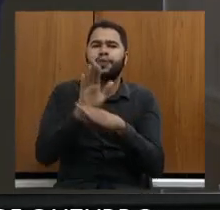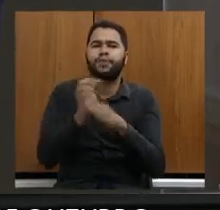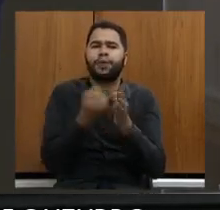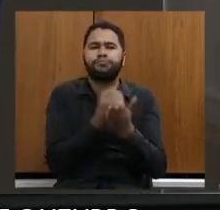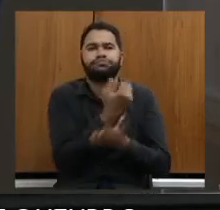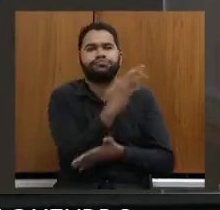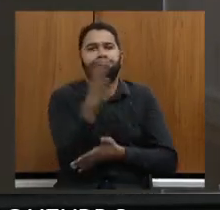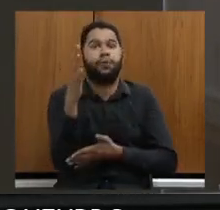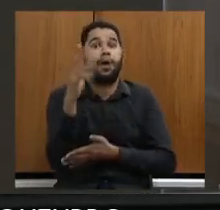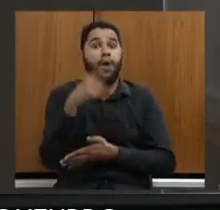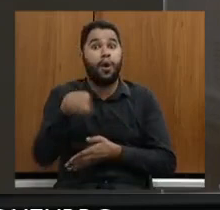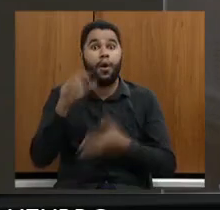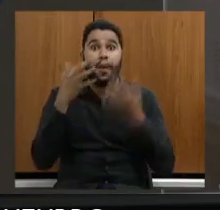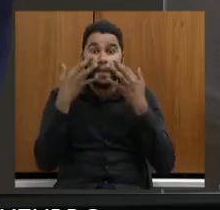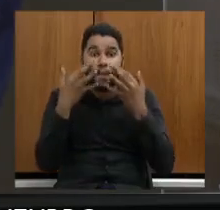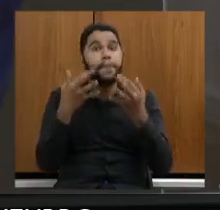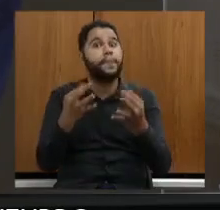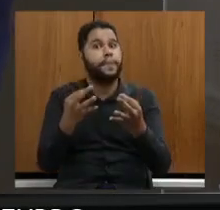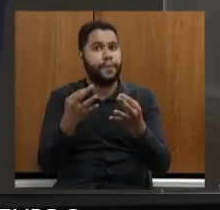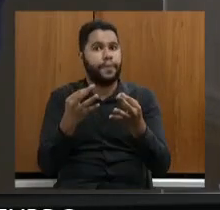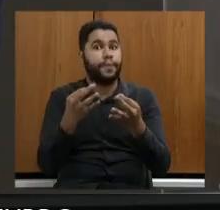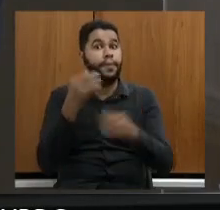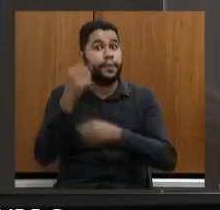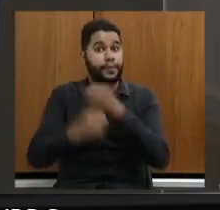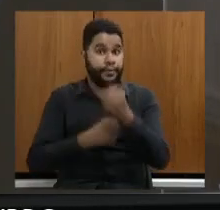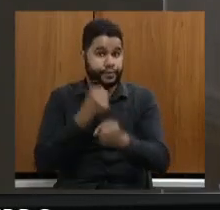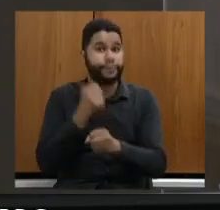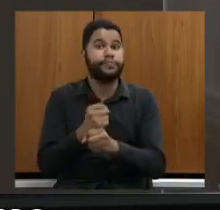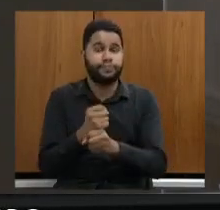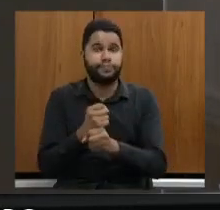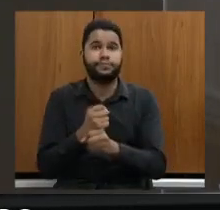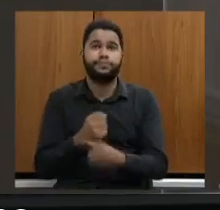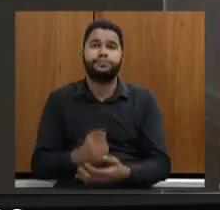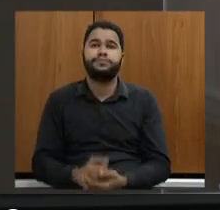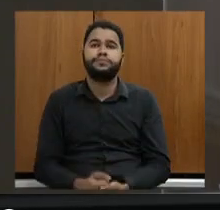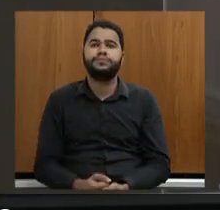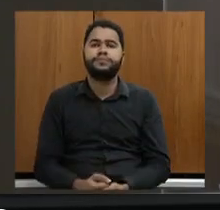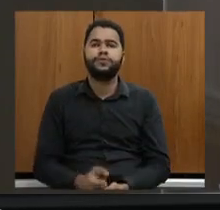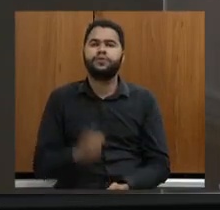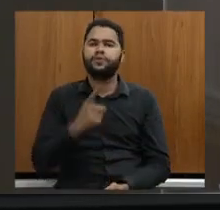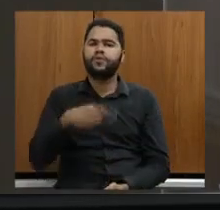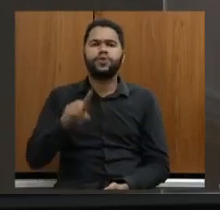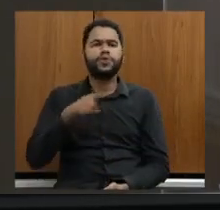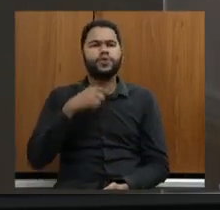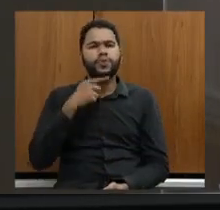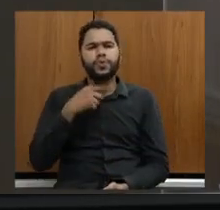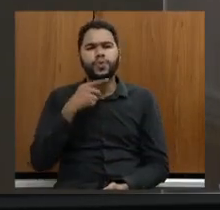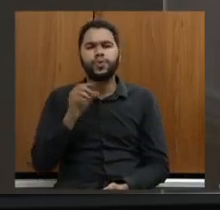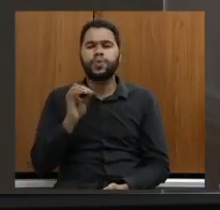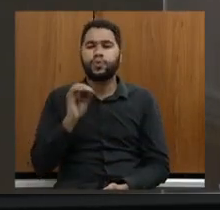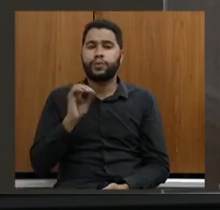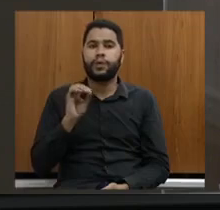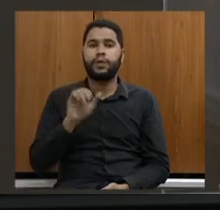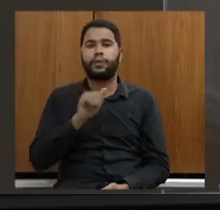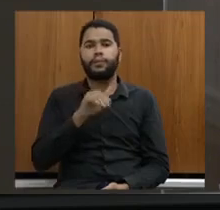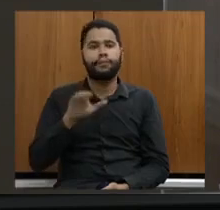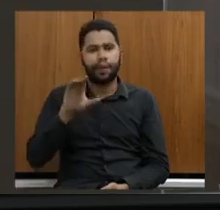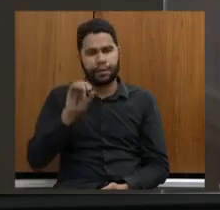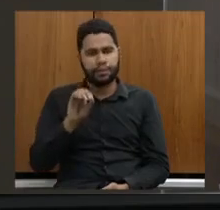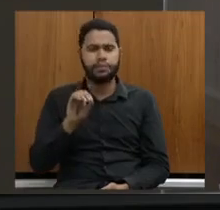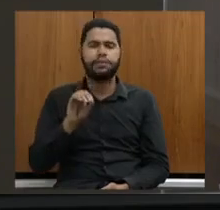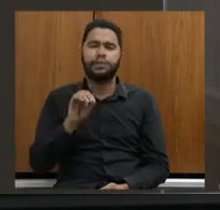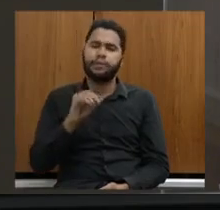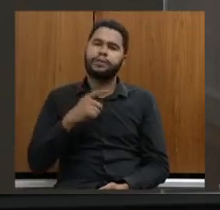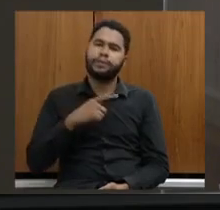prepare-se para essa fria prepare-se para o ano que vem não tenha dúvida que a questão do gasoduto é uma solução sim infelizmente